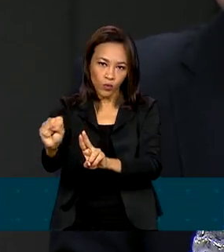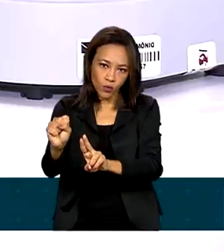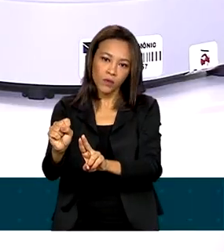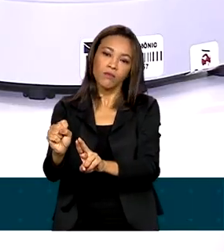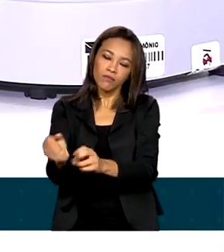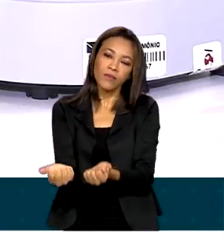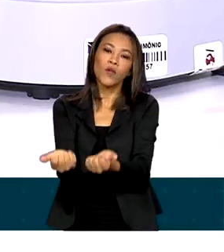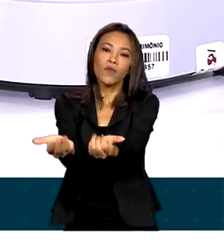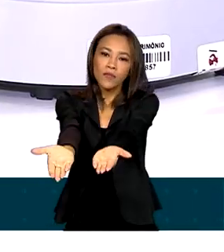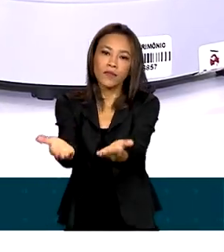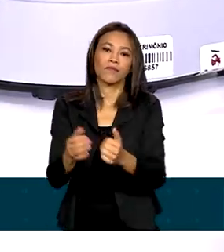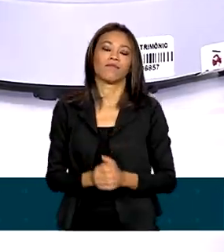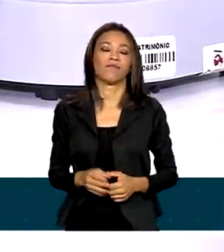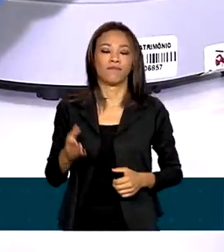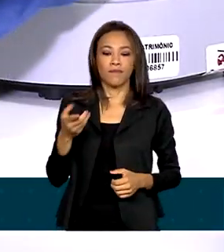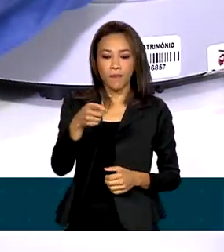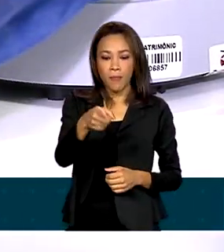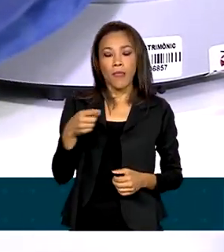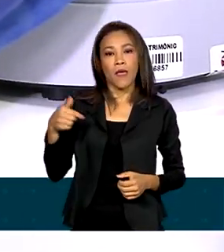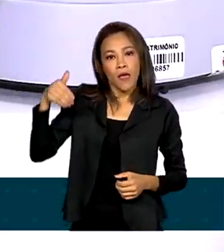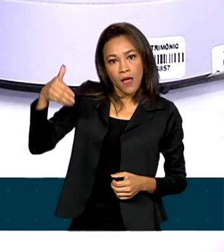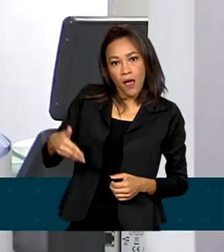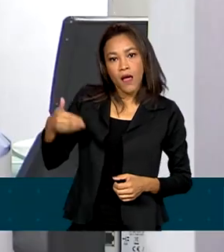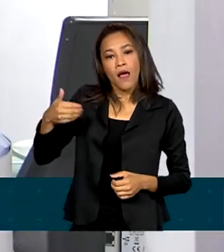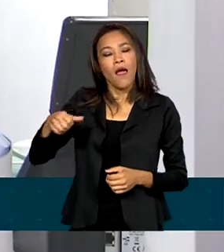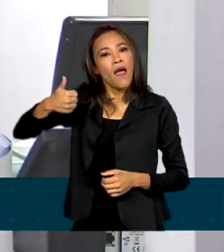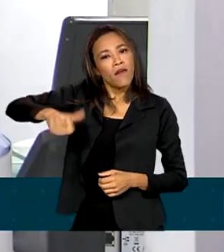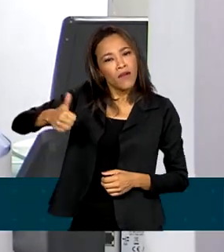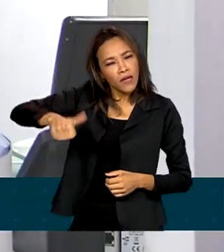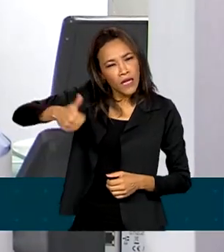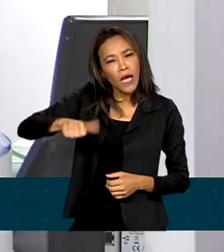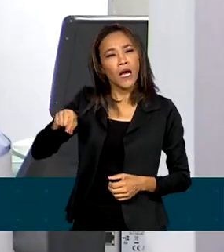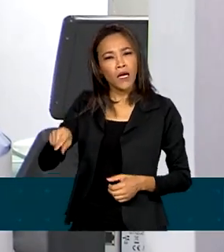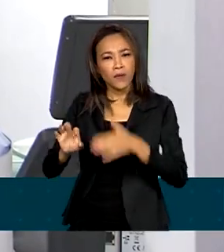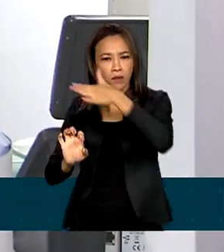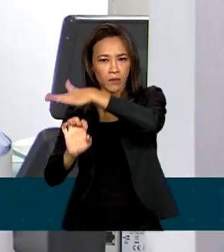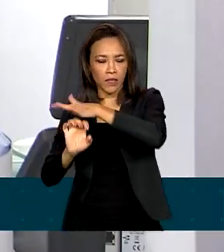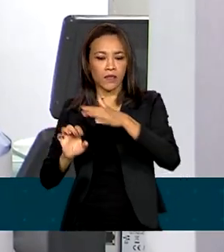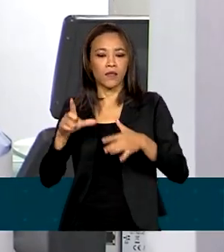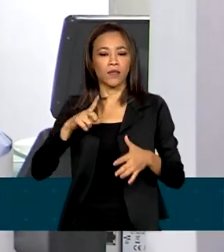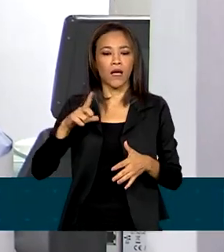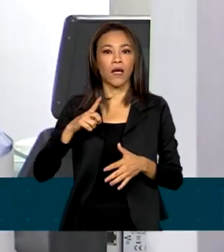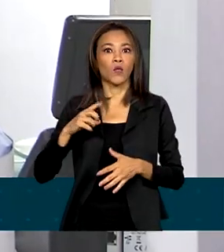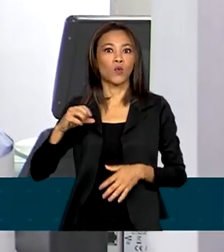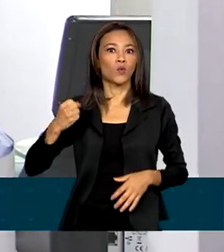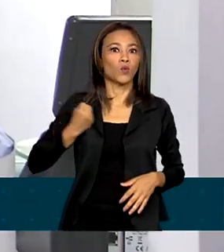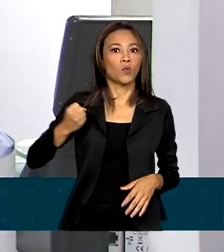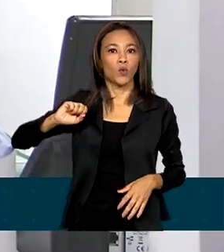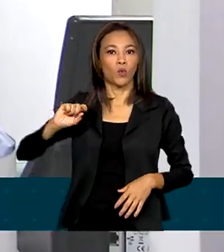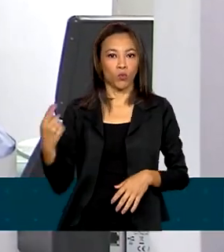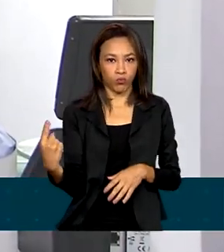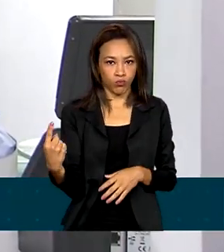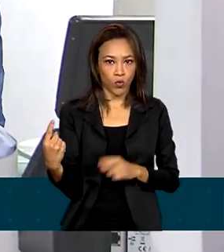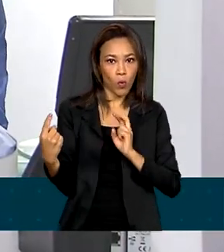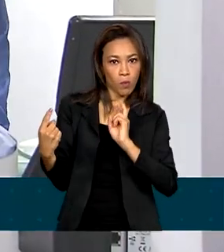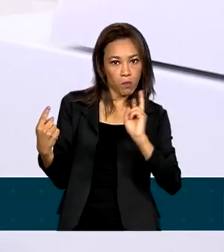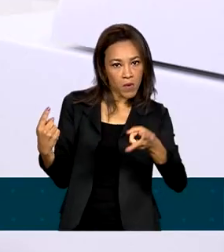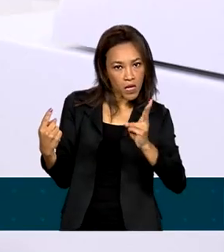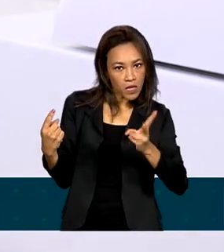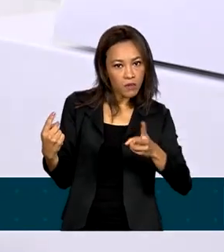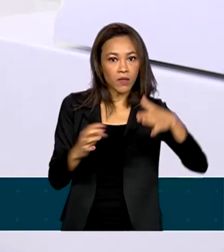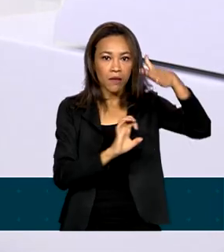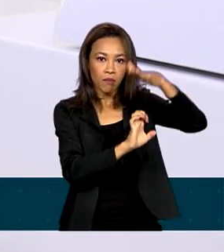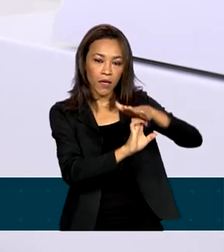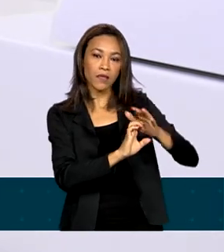SUS. Avaliada pelo indicador de governança, a rede EBSER está no nível 1, o mesmo da Petrobras,